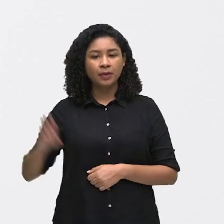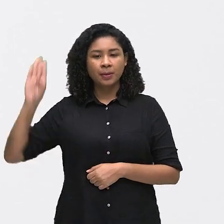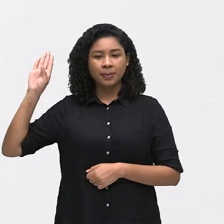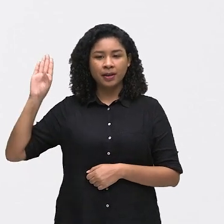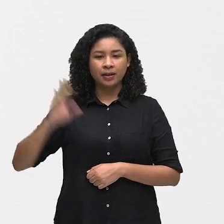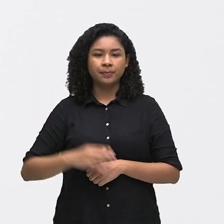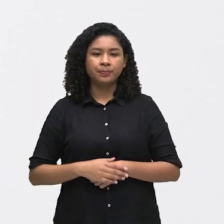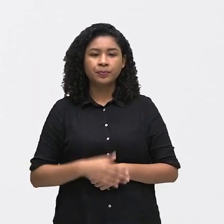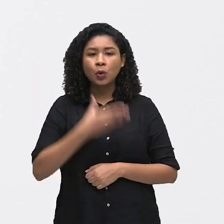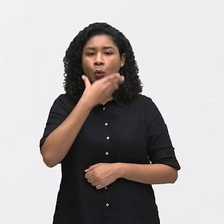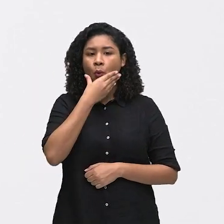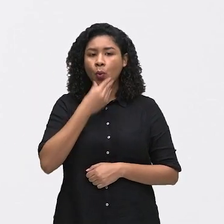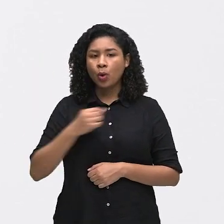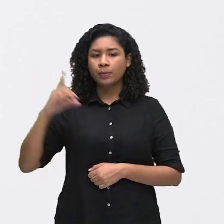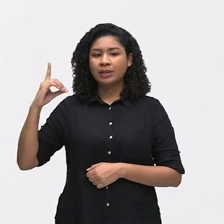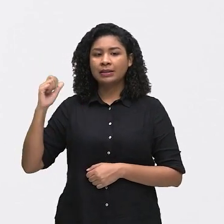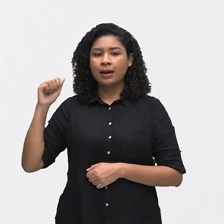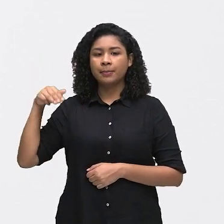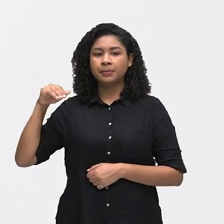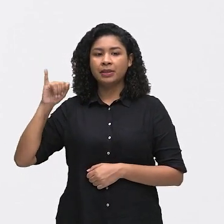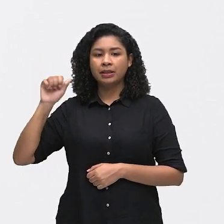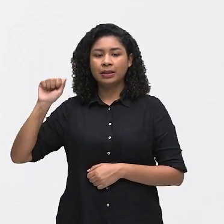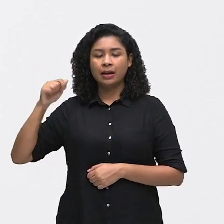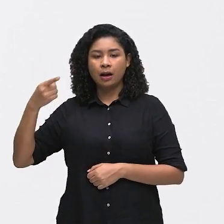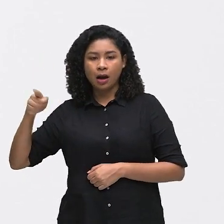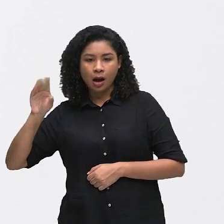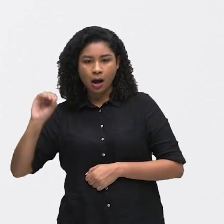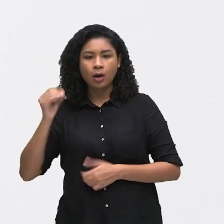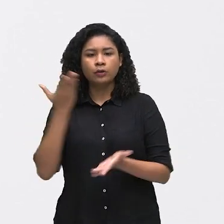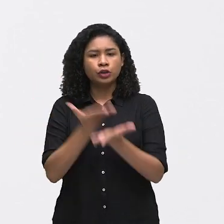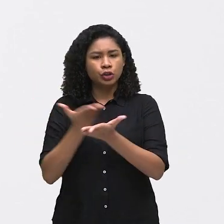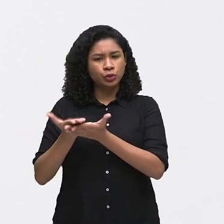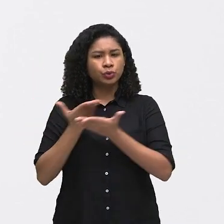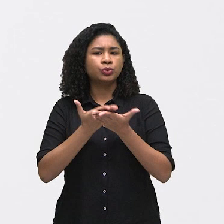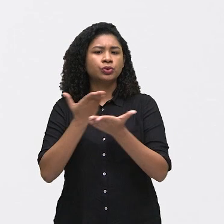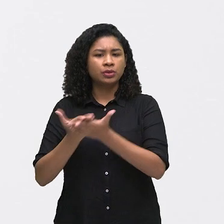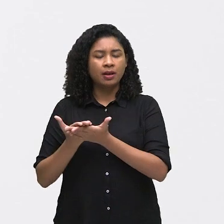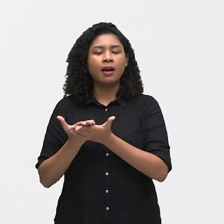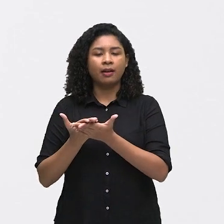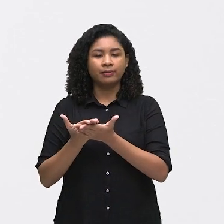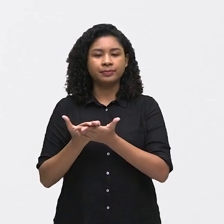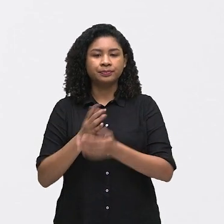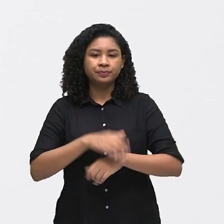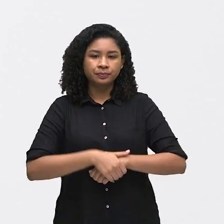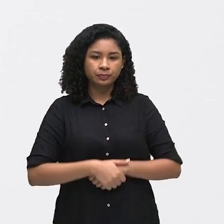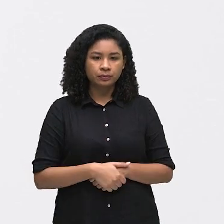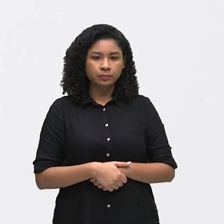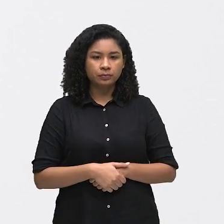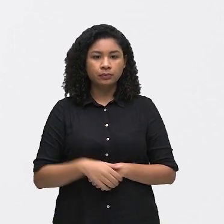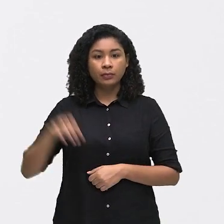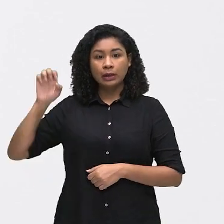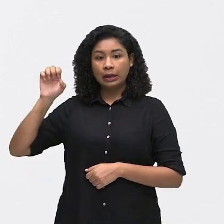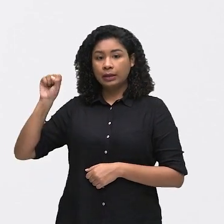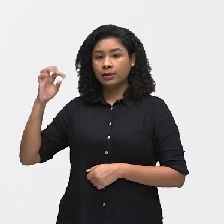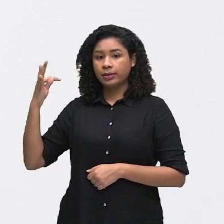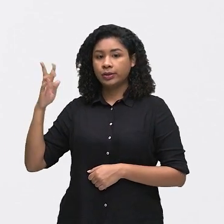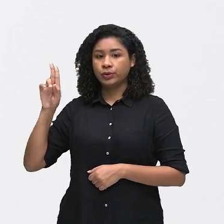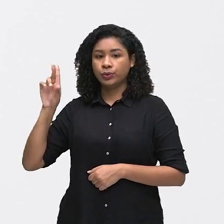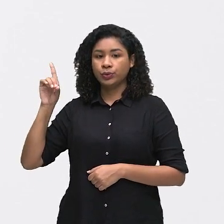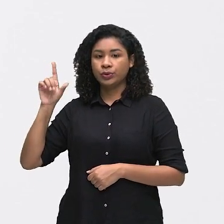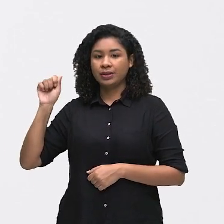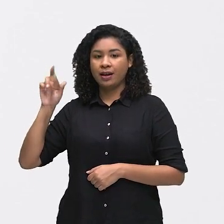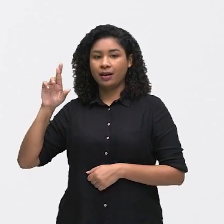estudará a lição. Vou identificar o verbo estudar e está conjugado no futuro. Nossa, meu F